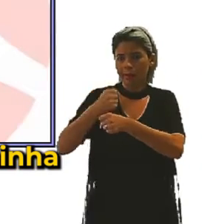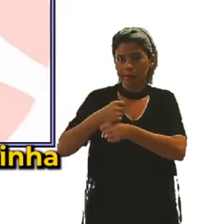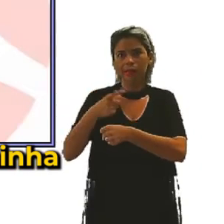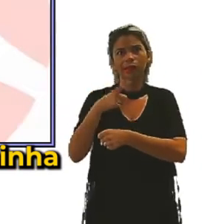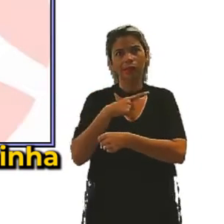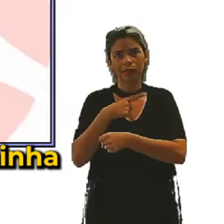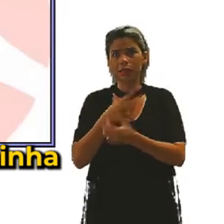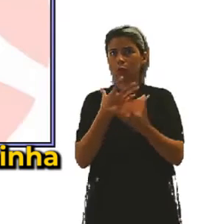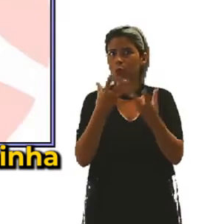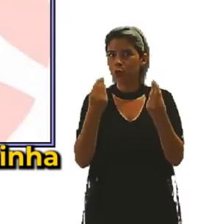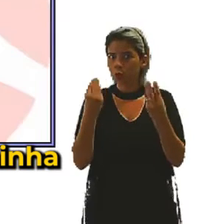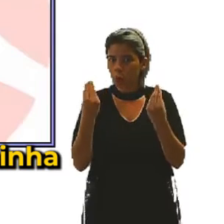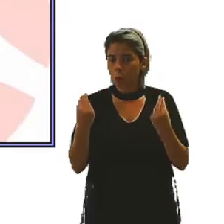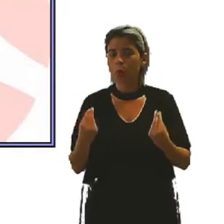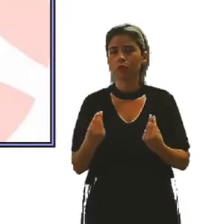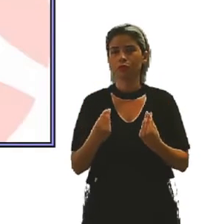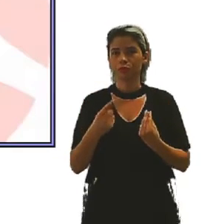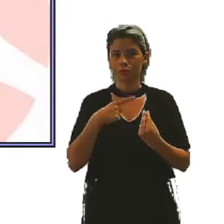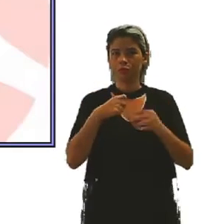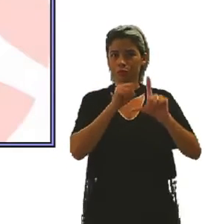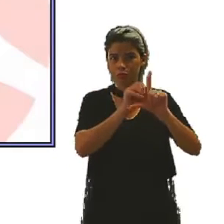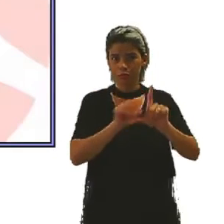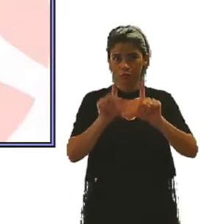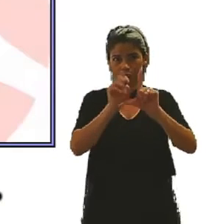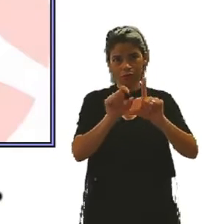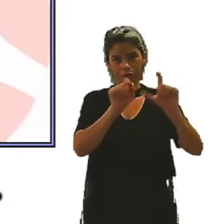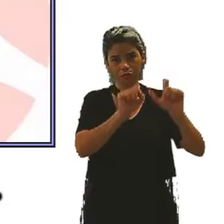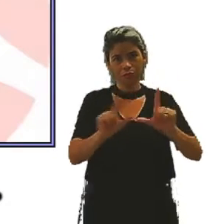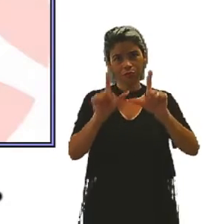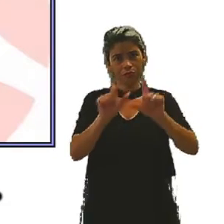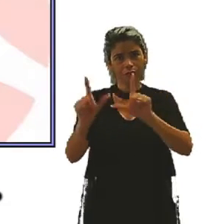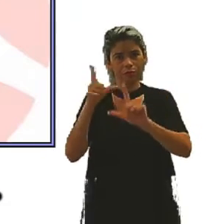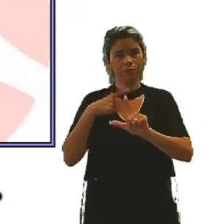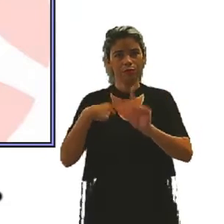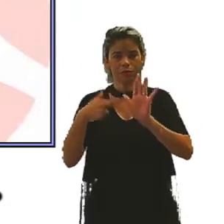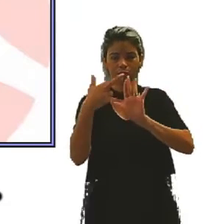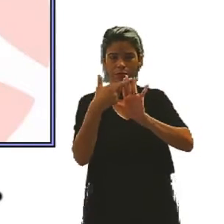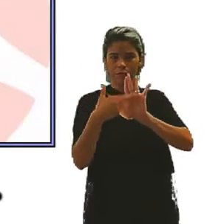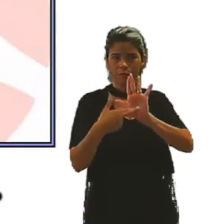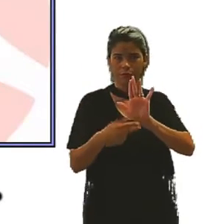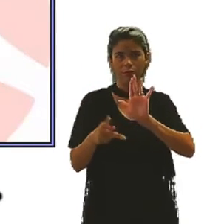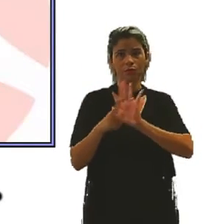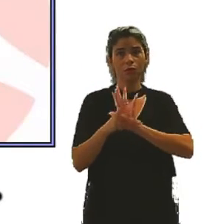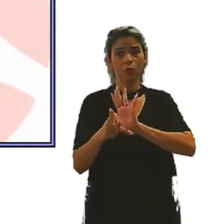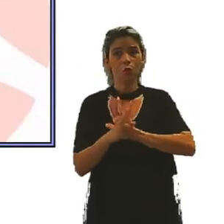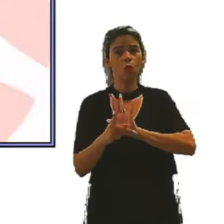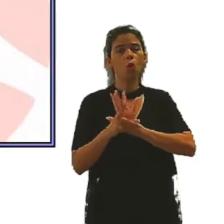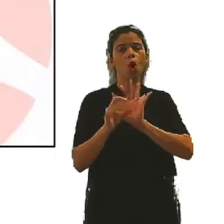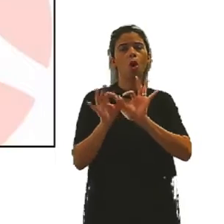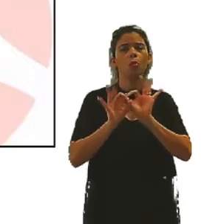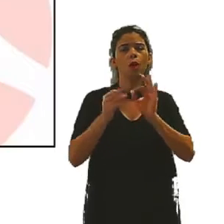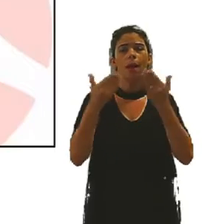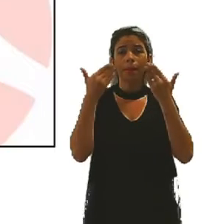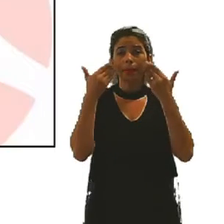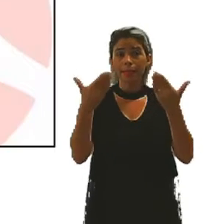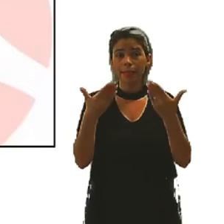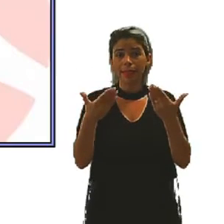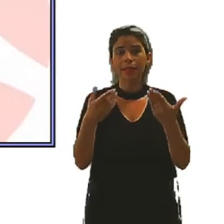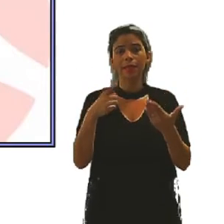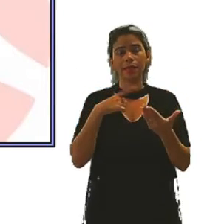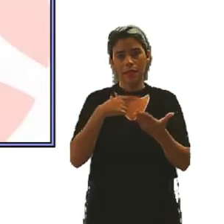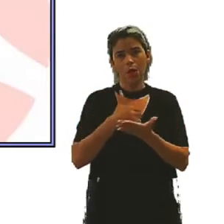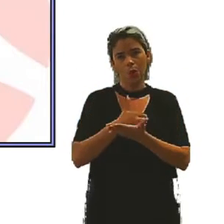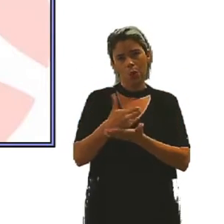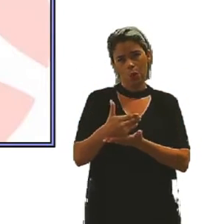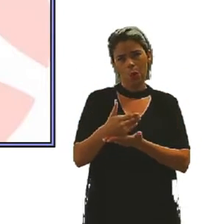minha apresentação, né, um roteiro. Como nós havíamos falado no início,